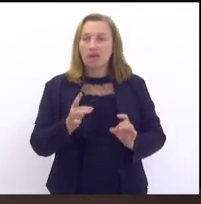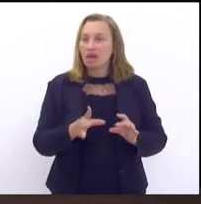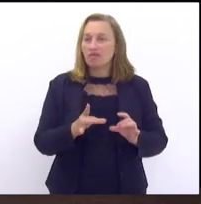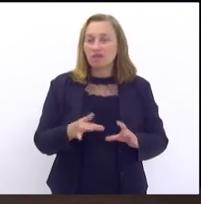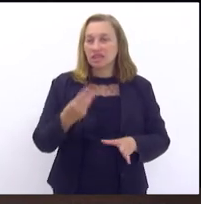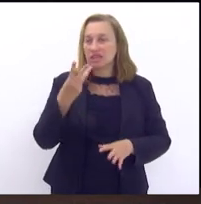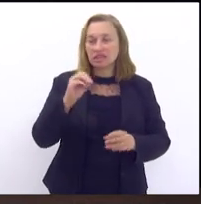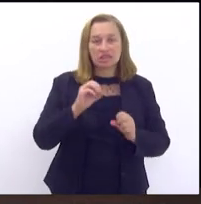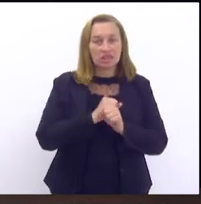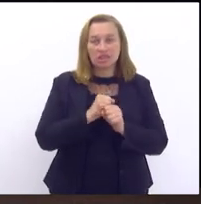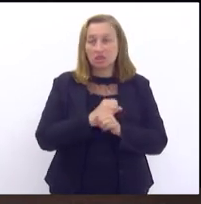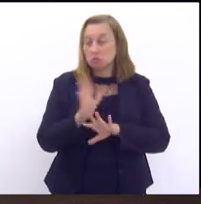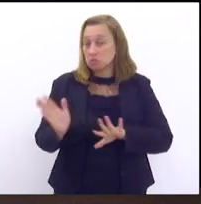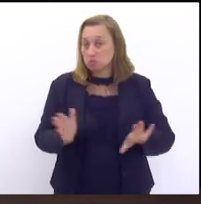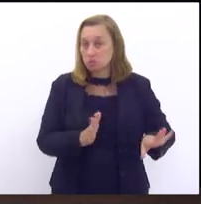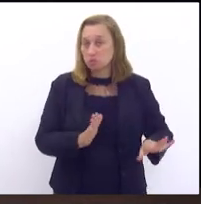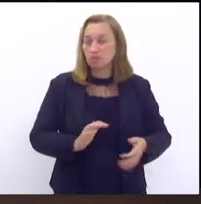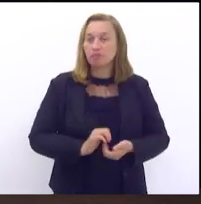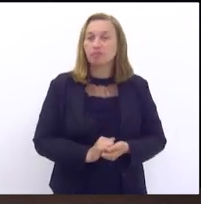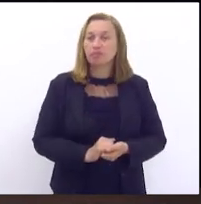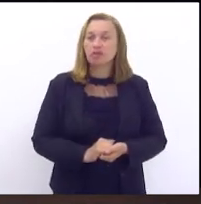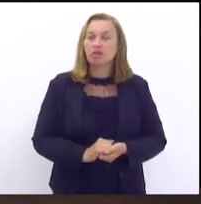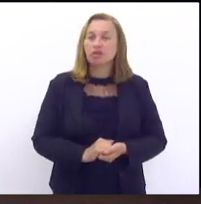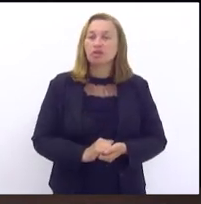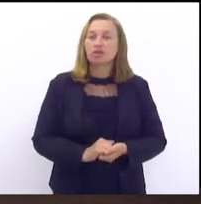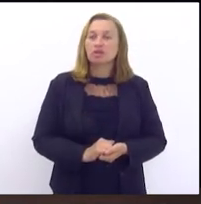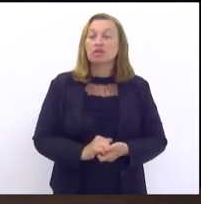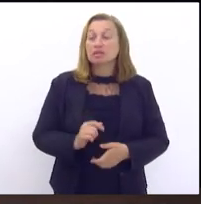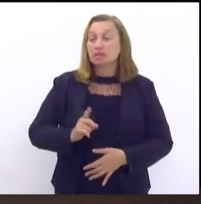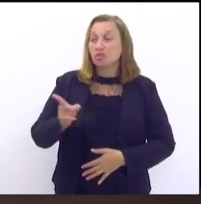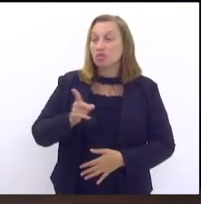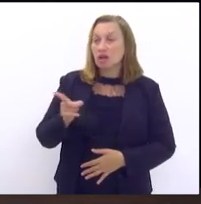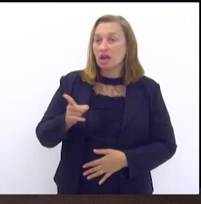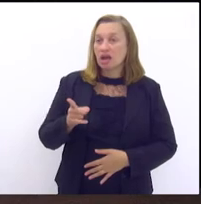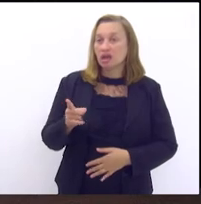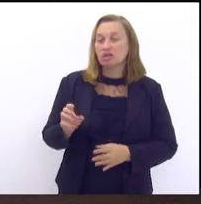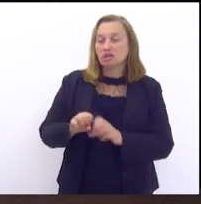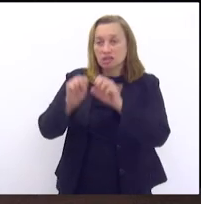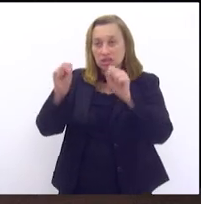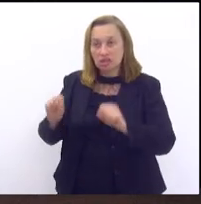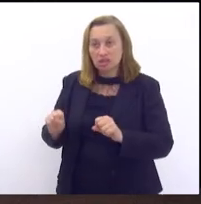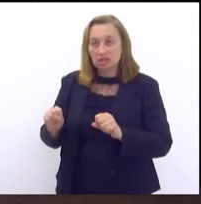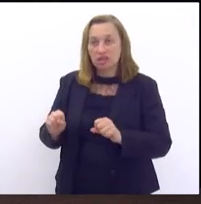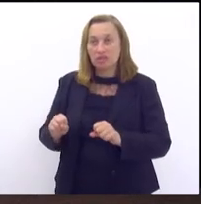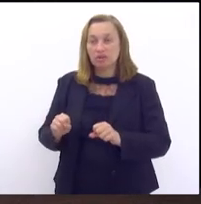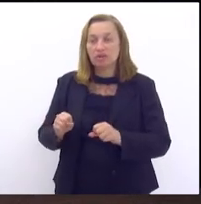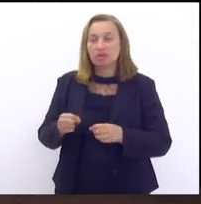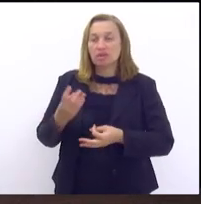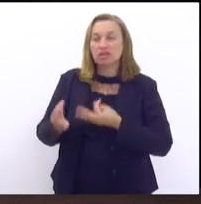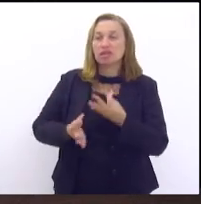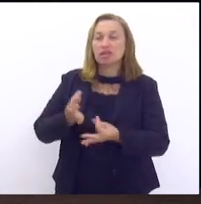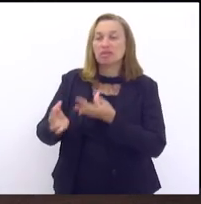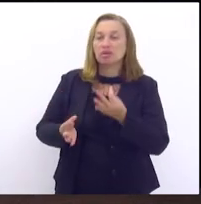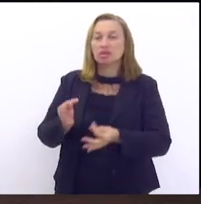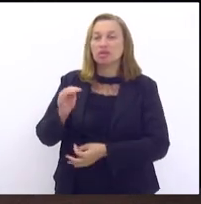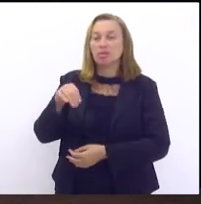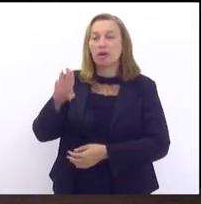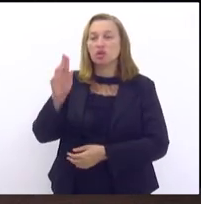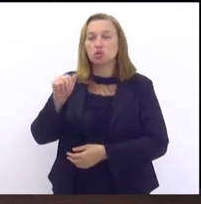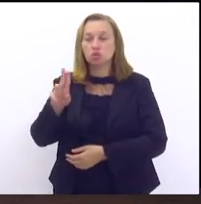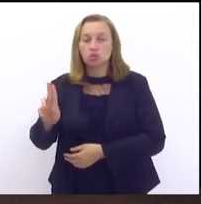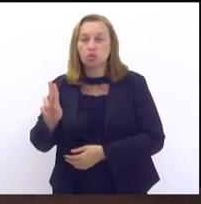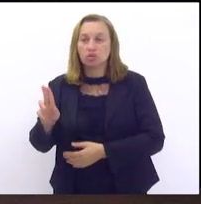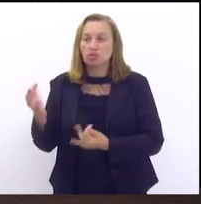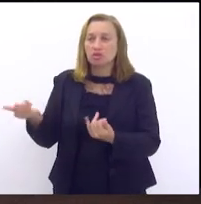para mim é privatização. Muitos desses engenheiros estão lá na estação de tratamento do Guandu. E eles me passaram uns dados alarmantes em relação a